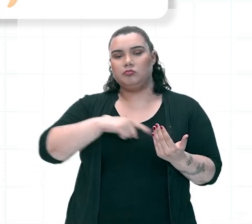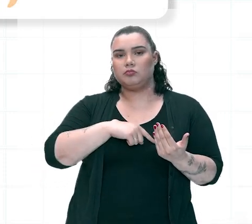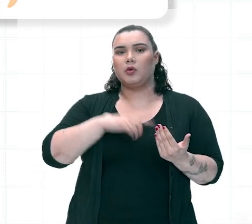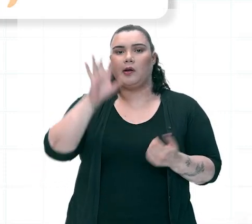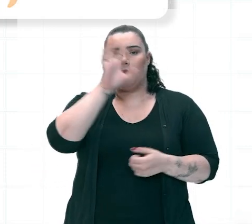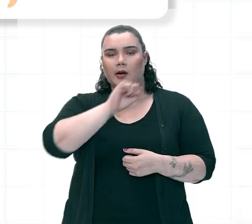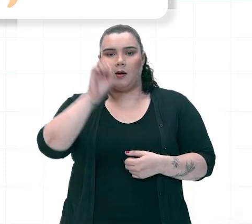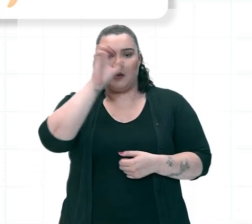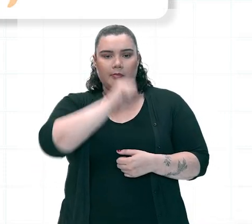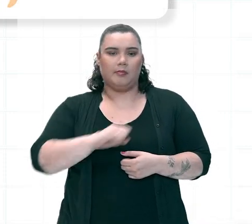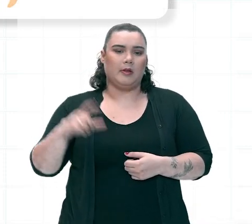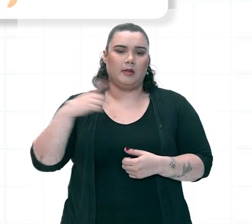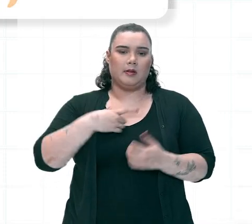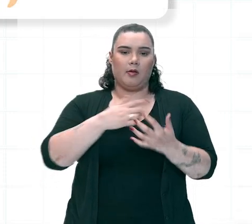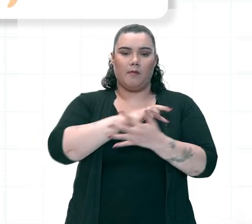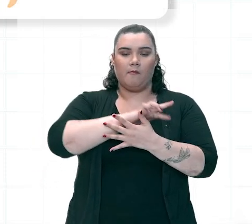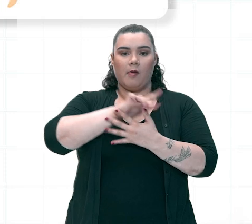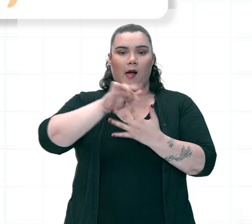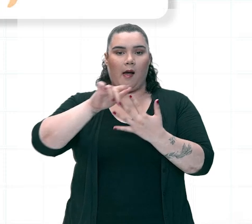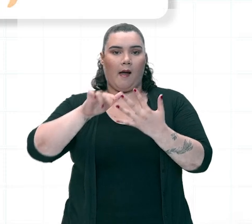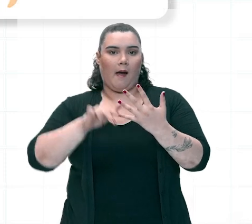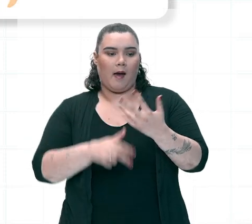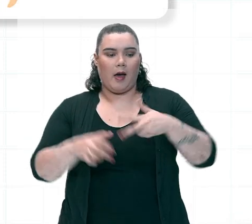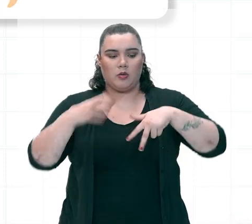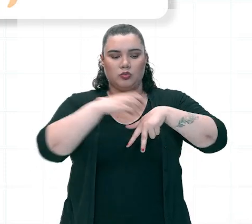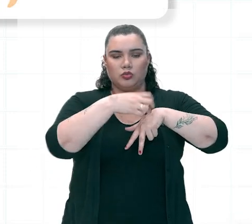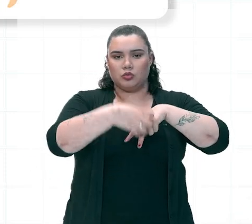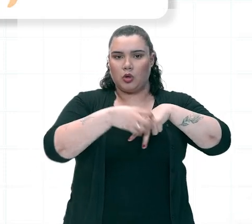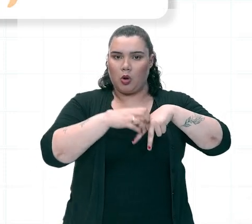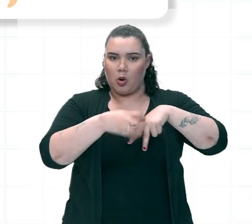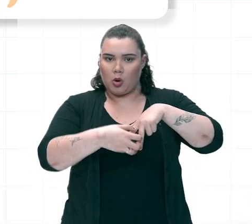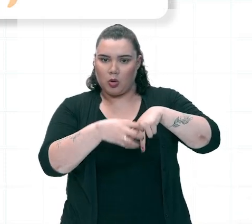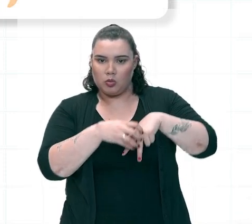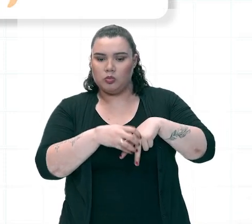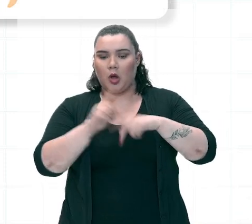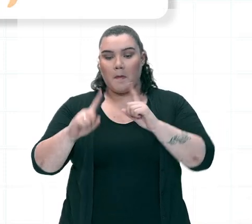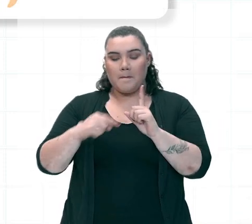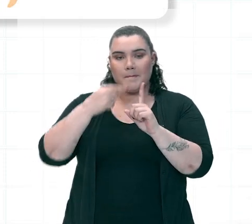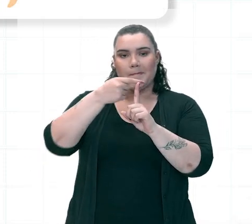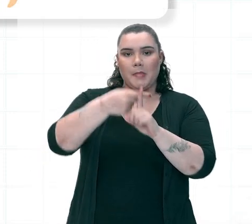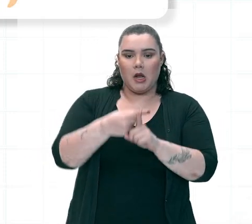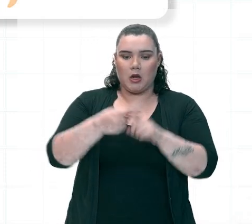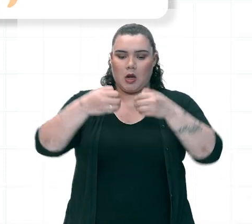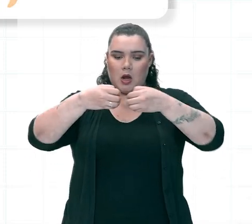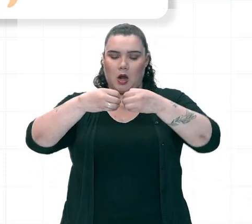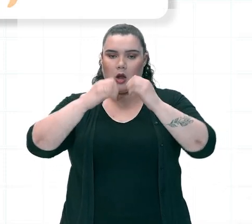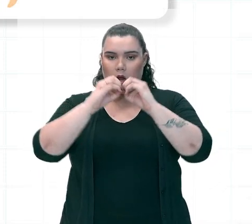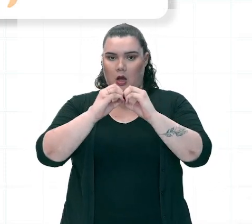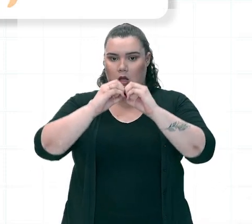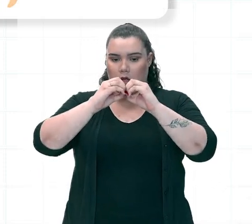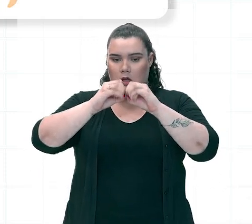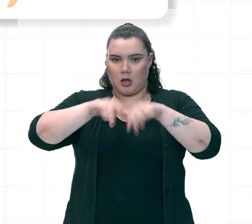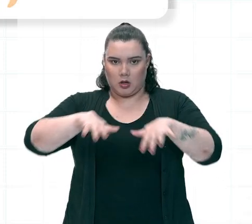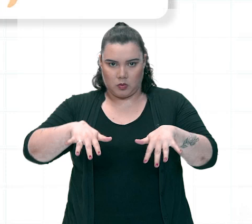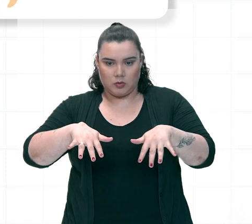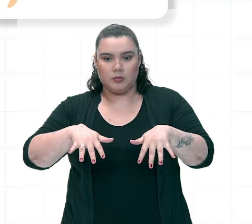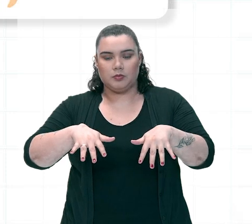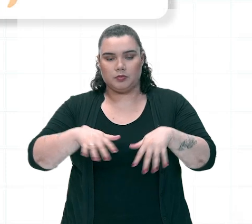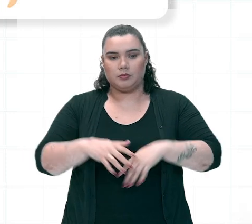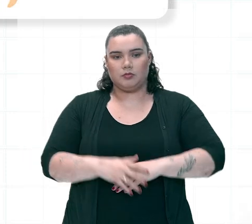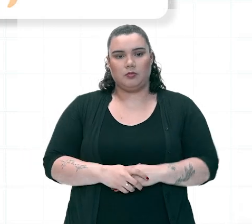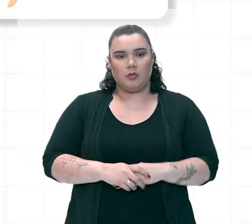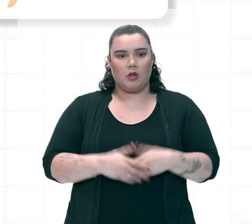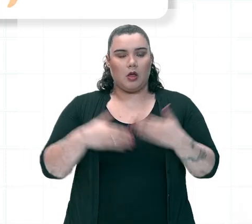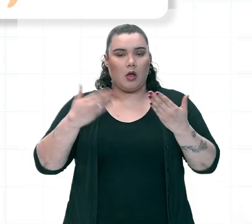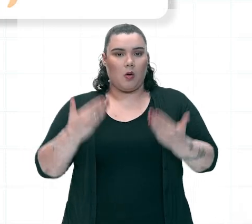que a gente vai ter aí uma rede de glândulas e órgãos. Então, o sistema endócrino, né, sempre que a gente falar ali de sistema endócrino, a gente